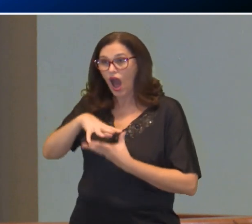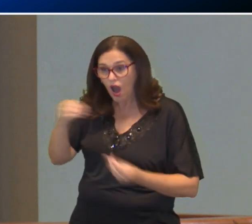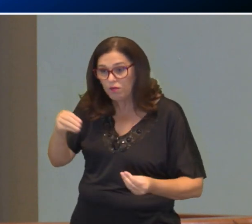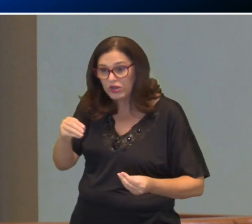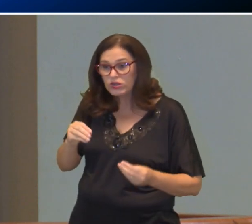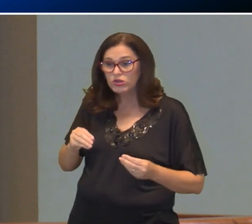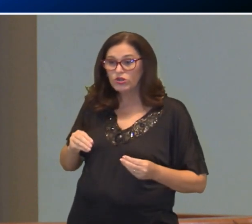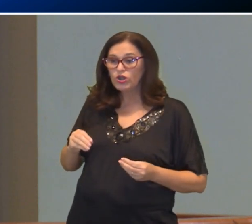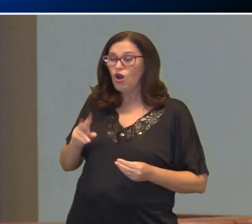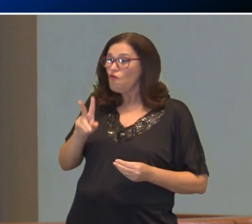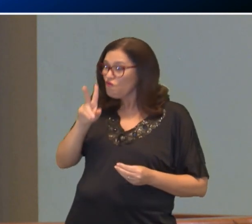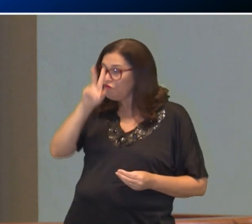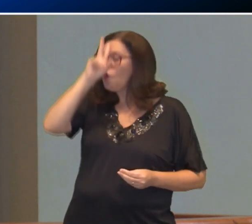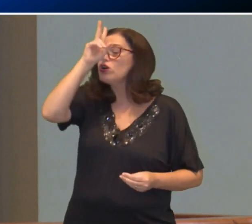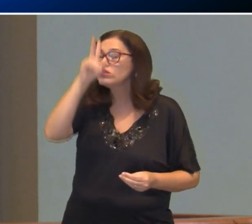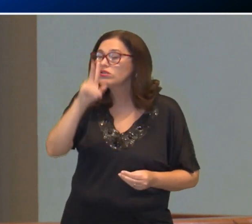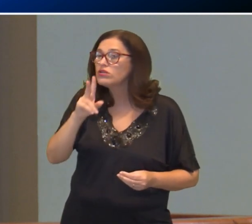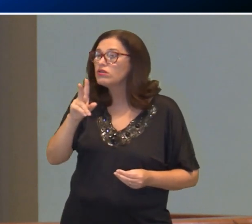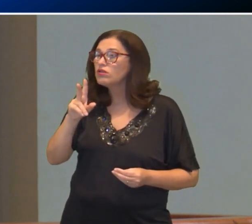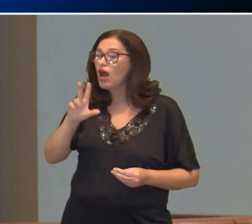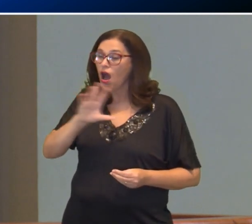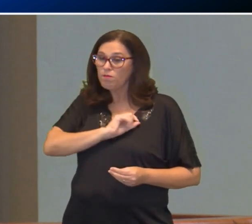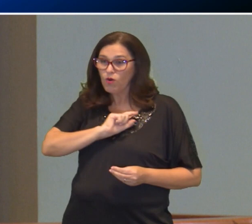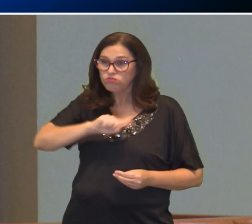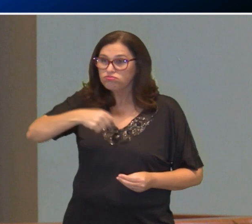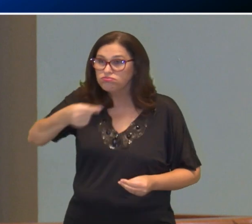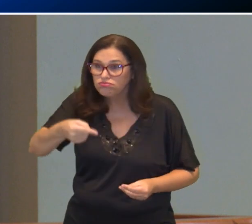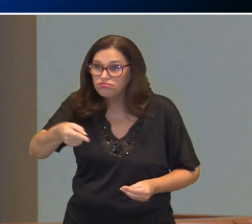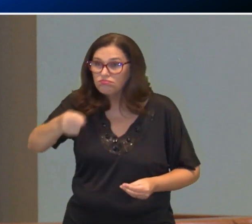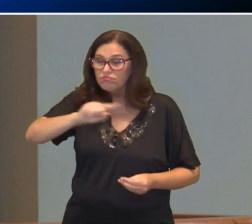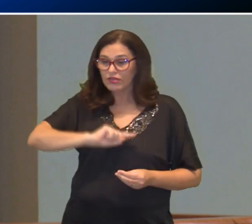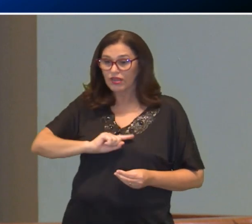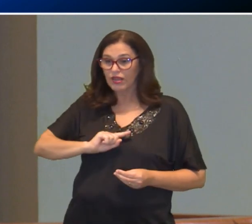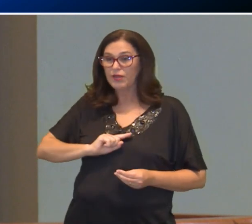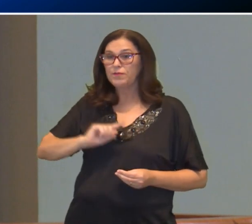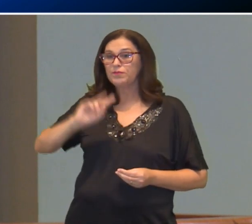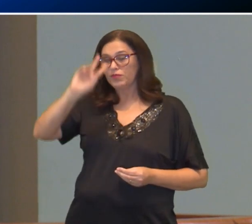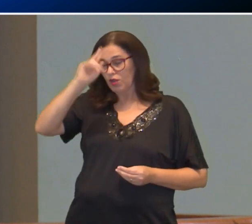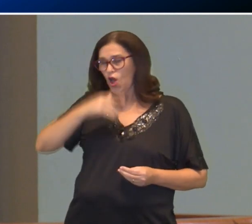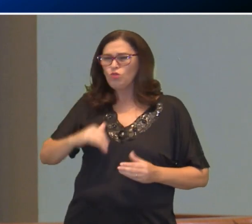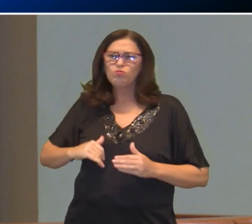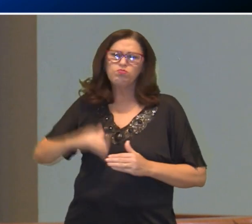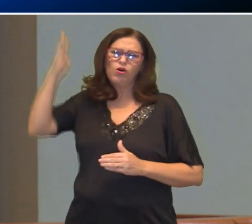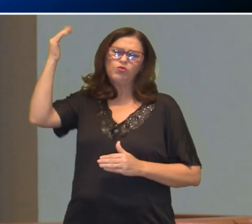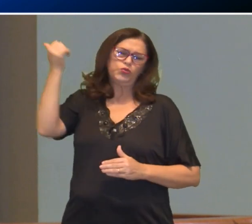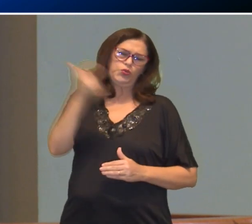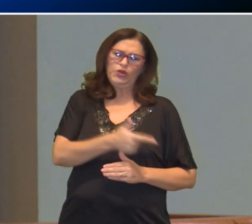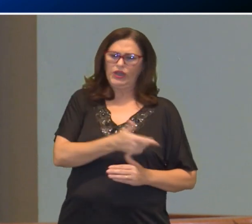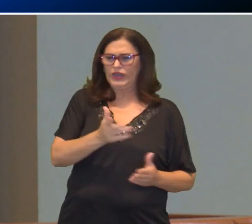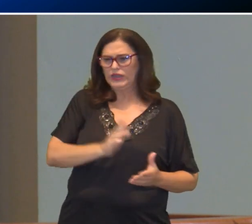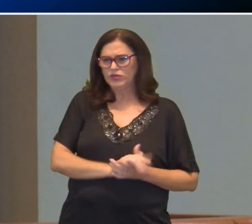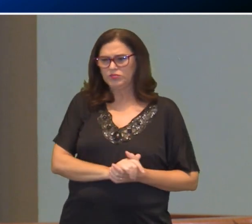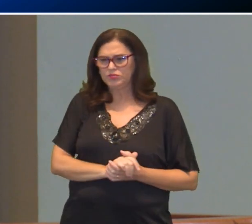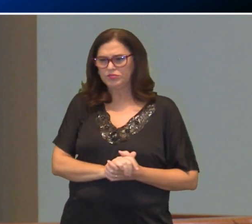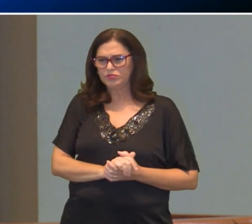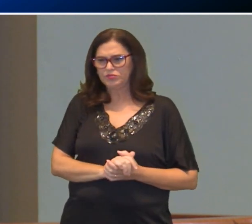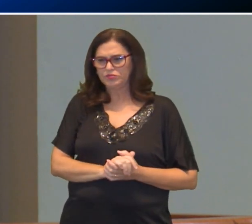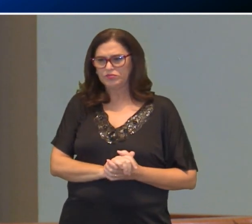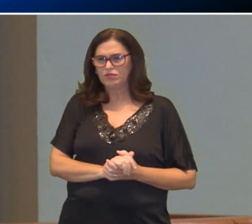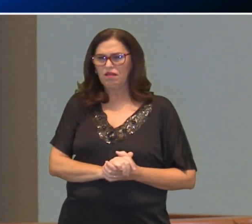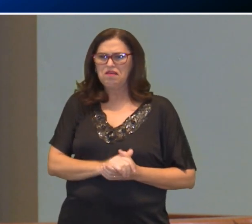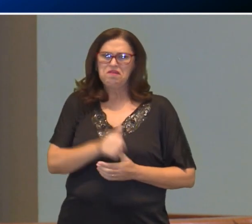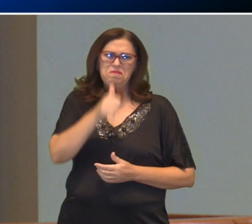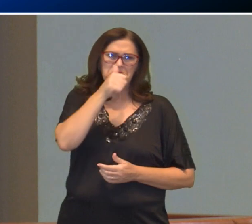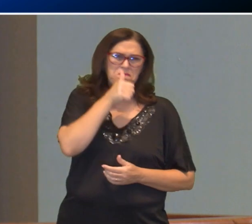as forças, e amar o próximo como a si mesmo é mais do que todos os holocaustos e